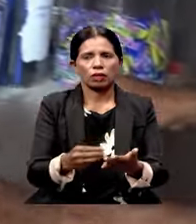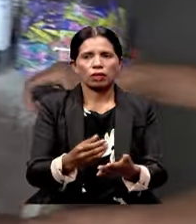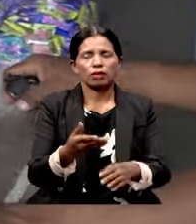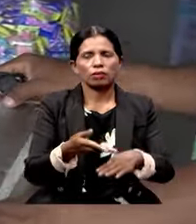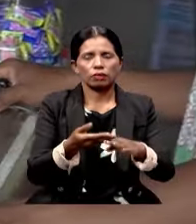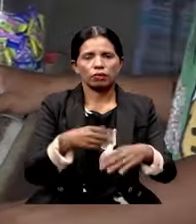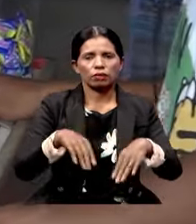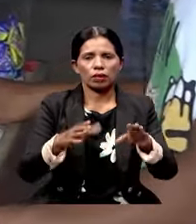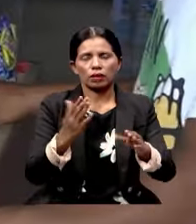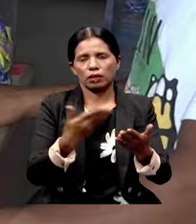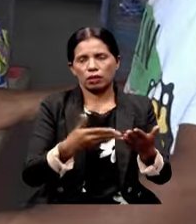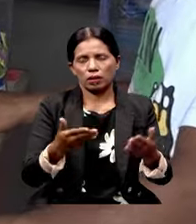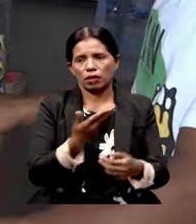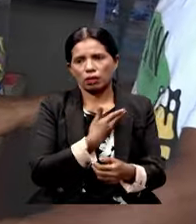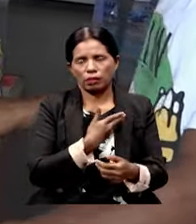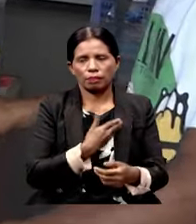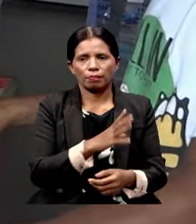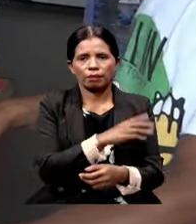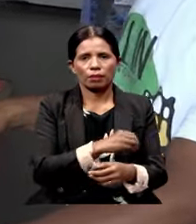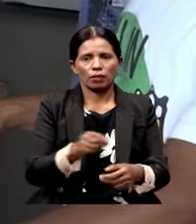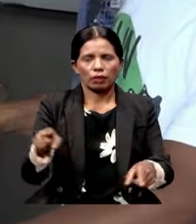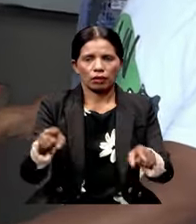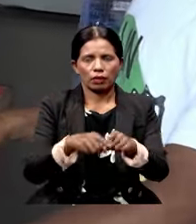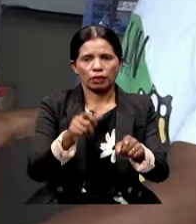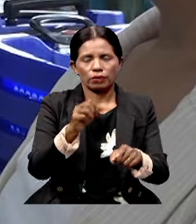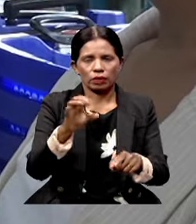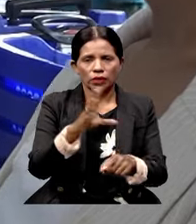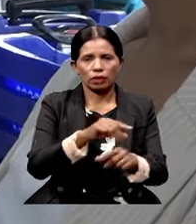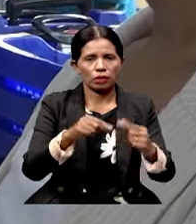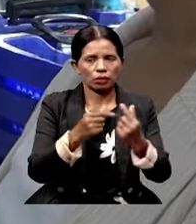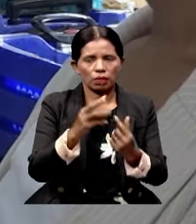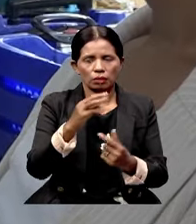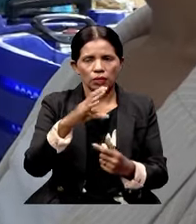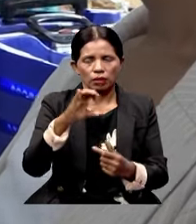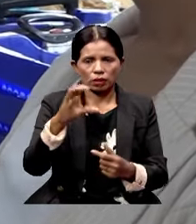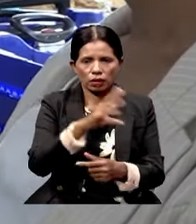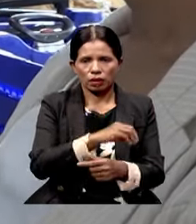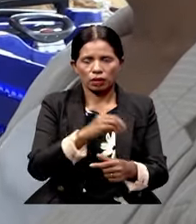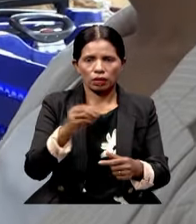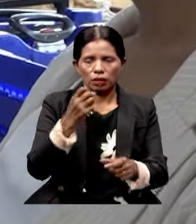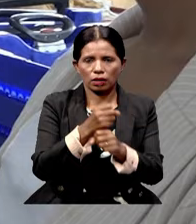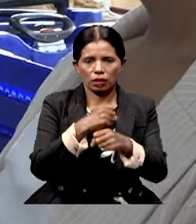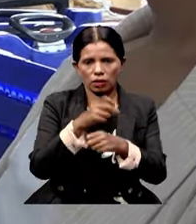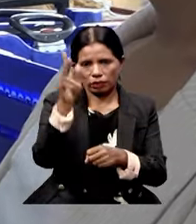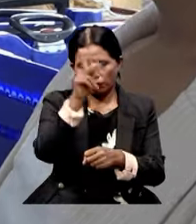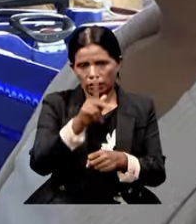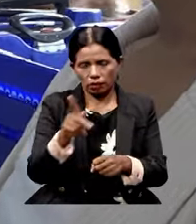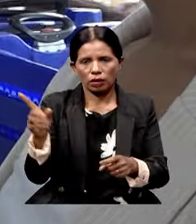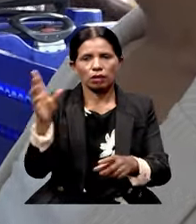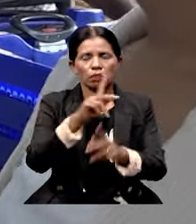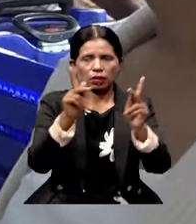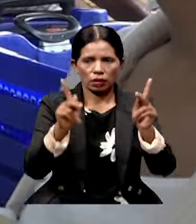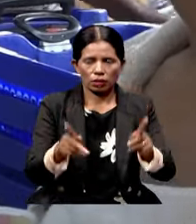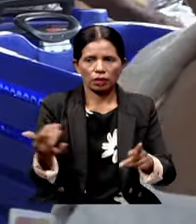Nehakarak. Dada um órgão Estado Sira Hanesan IFAESA, equipa MCI, notando consumidor, ralo pela fiscalização balosa